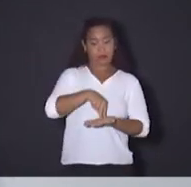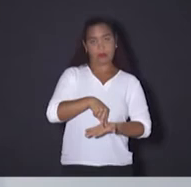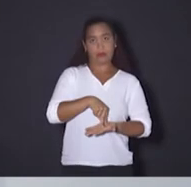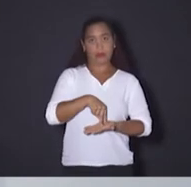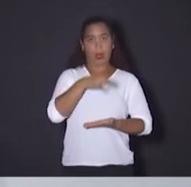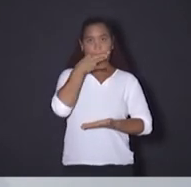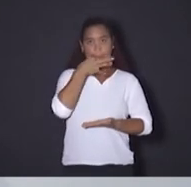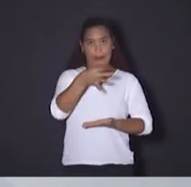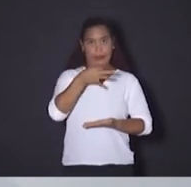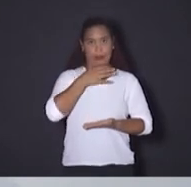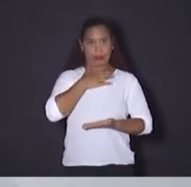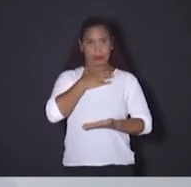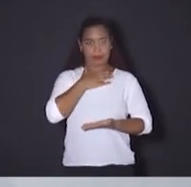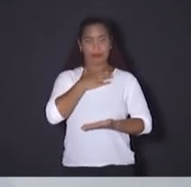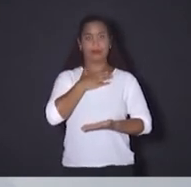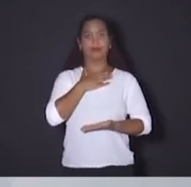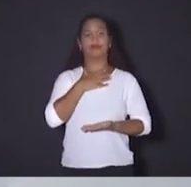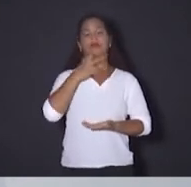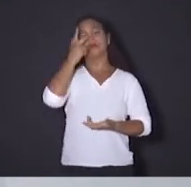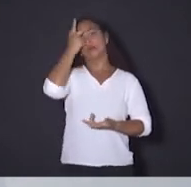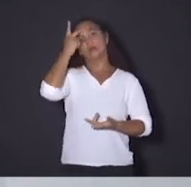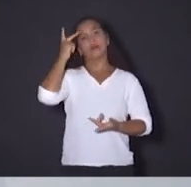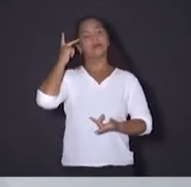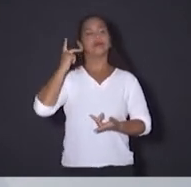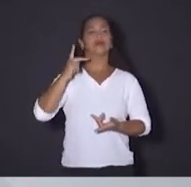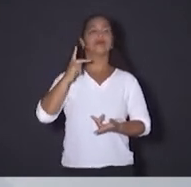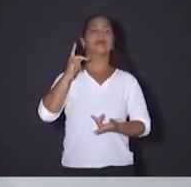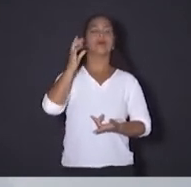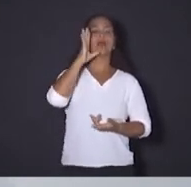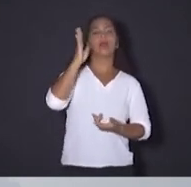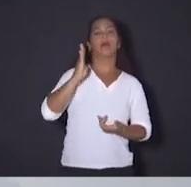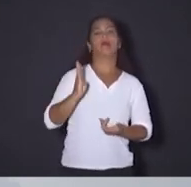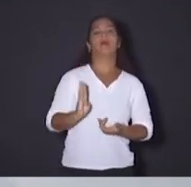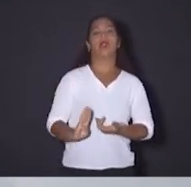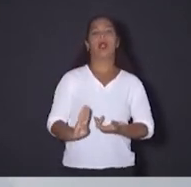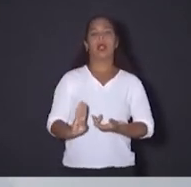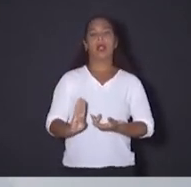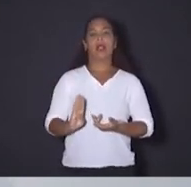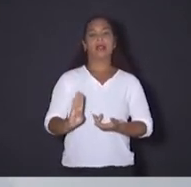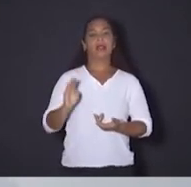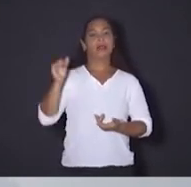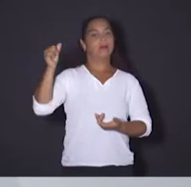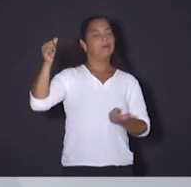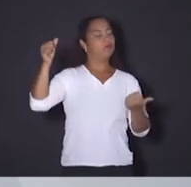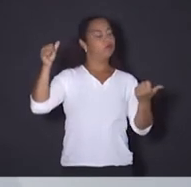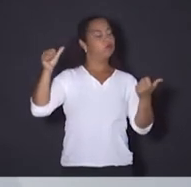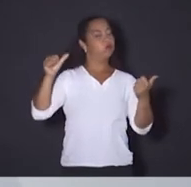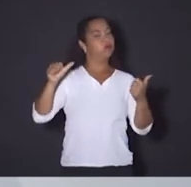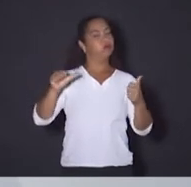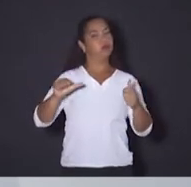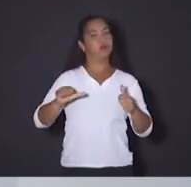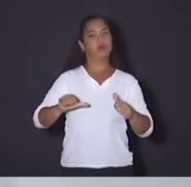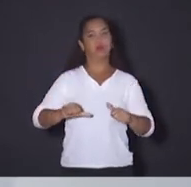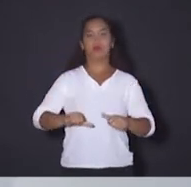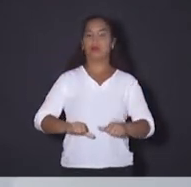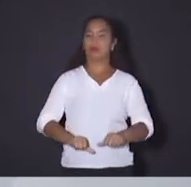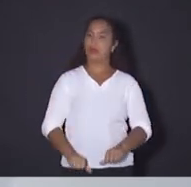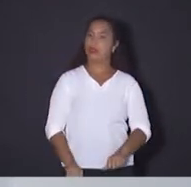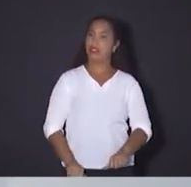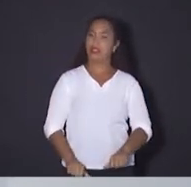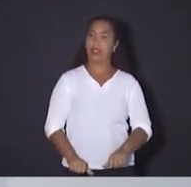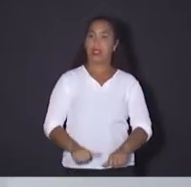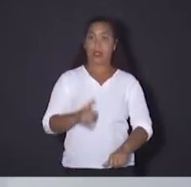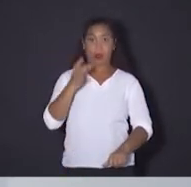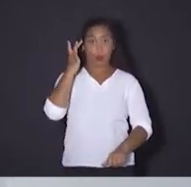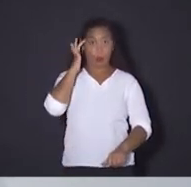veja as pessoas falam que o brasil ele está no fundo do poço eu discordo eu acho que o